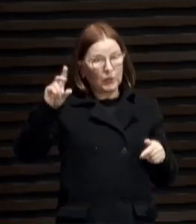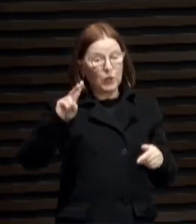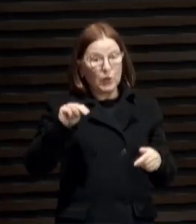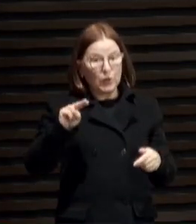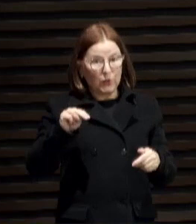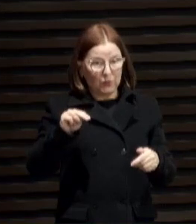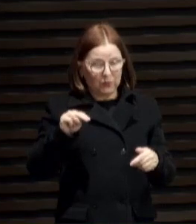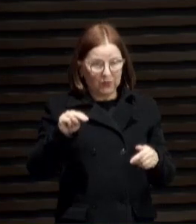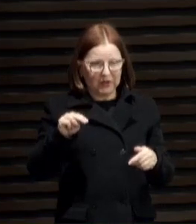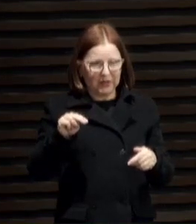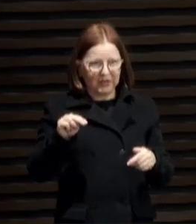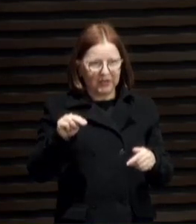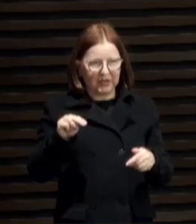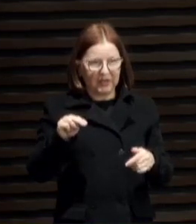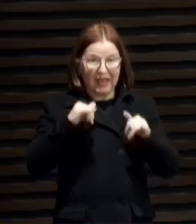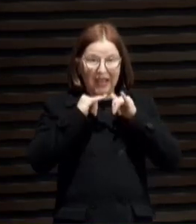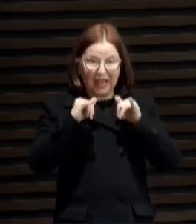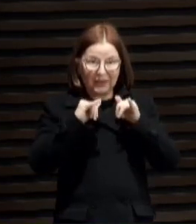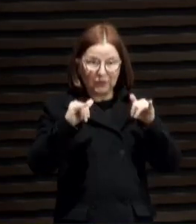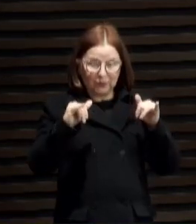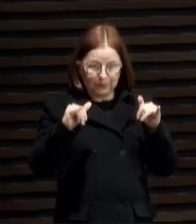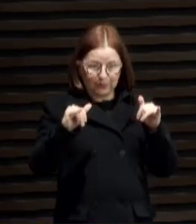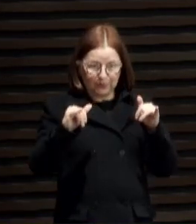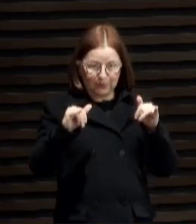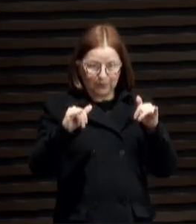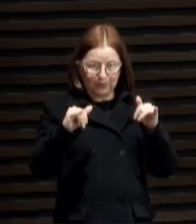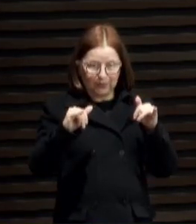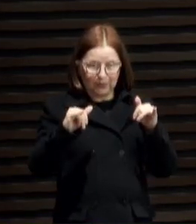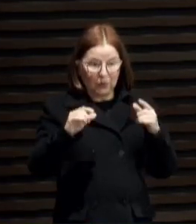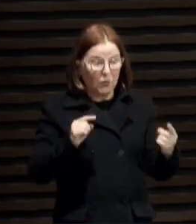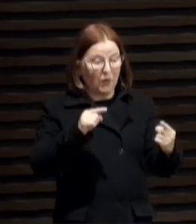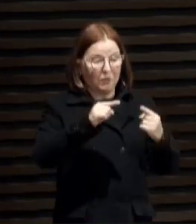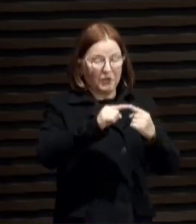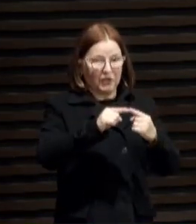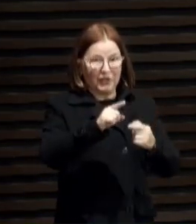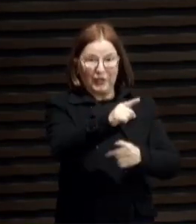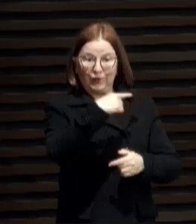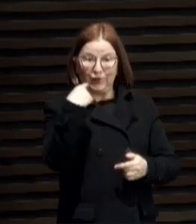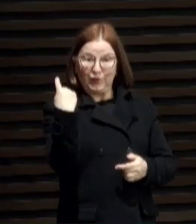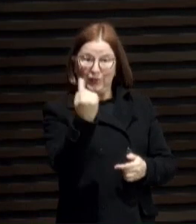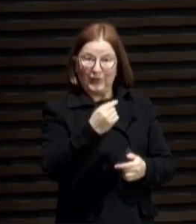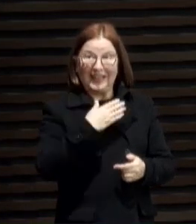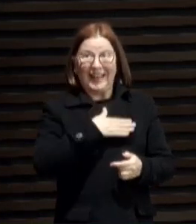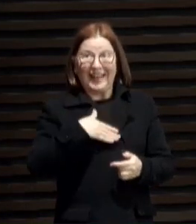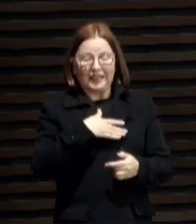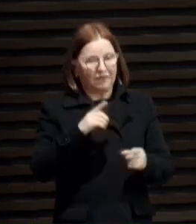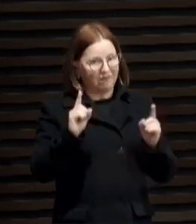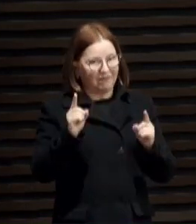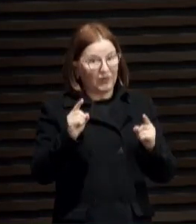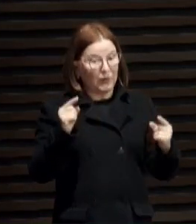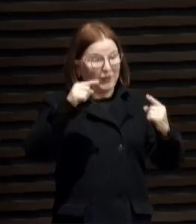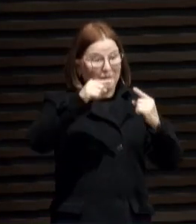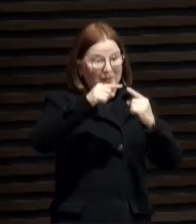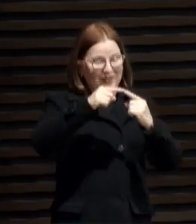uma mensagem com o objetivo de nos agradar. Nunca. O objetivo de Deus, na